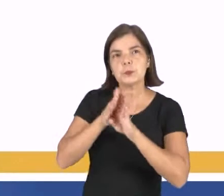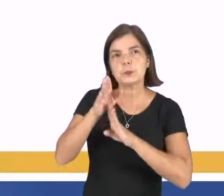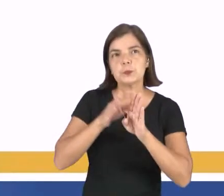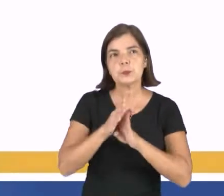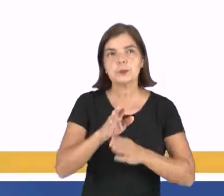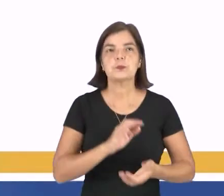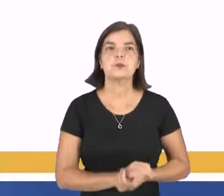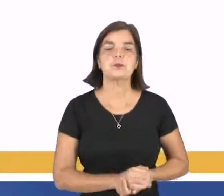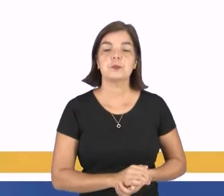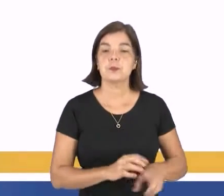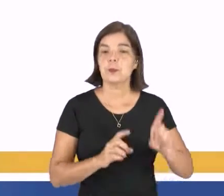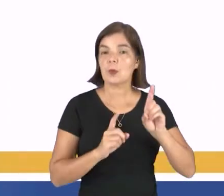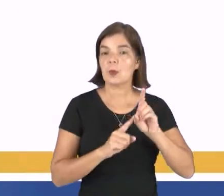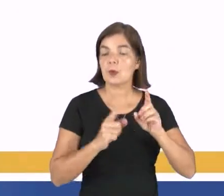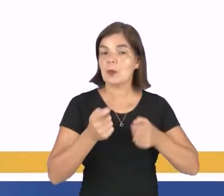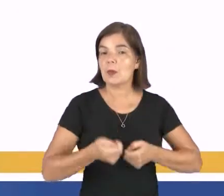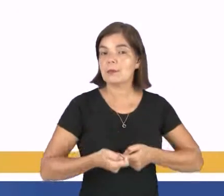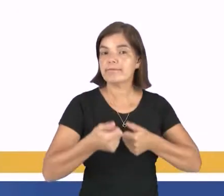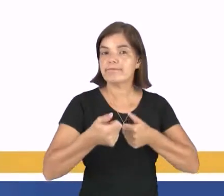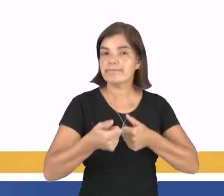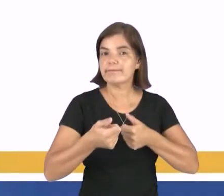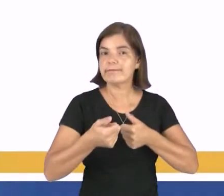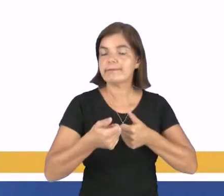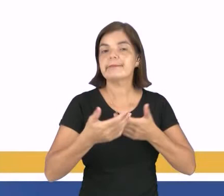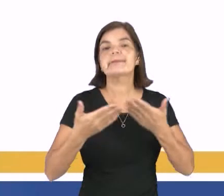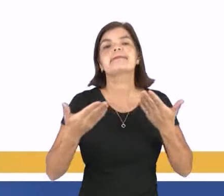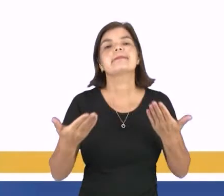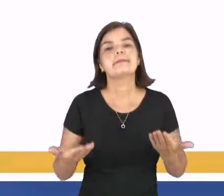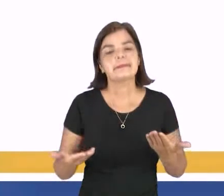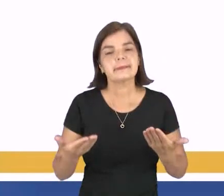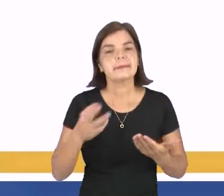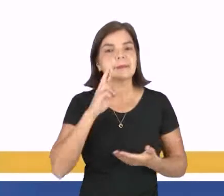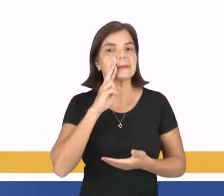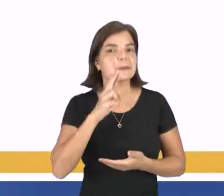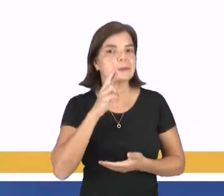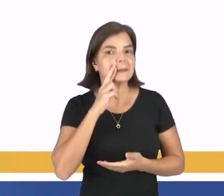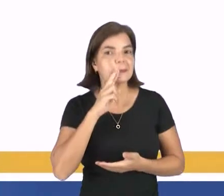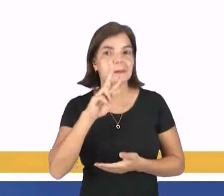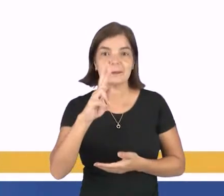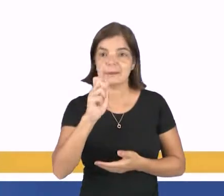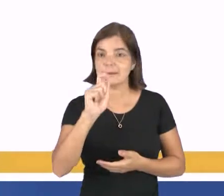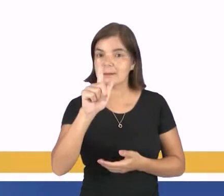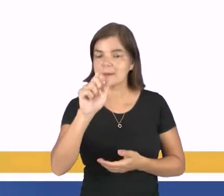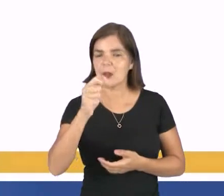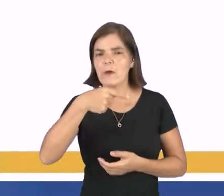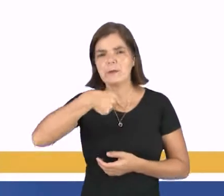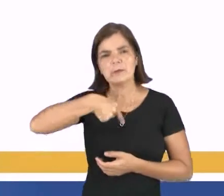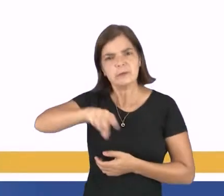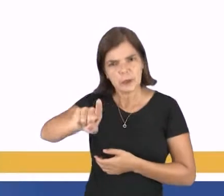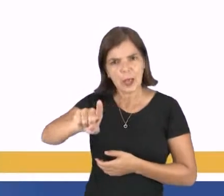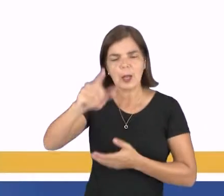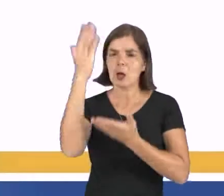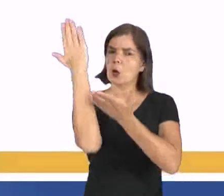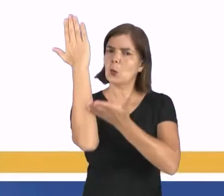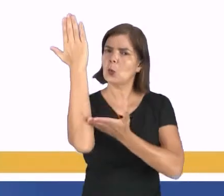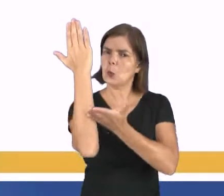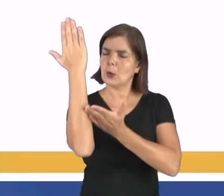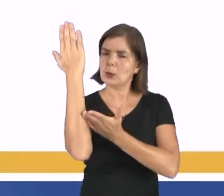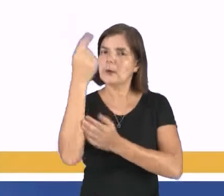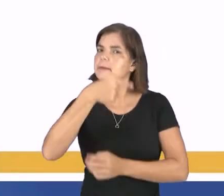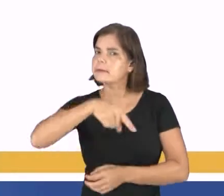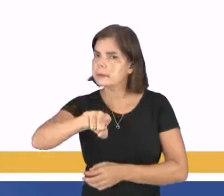conselho letra de fez uma sugestão ela diz hagar vai cortar madeira vai